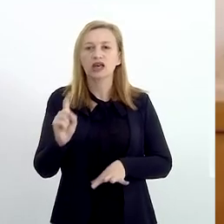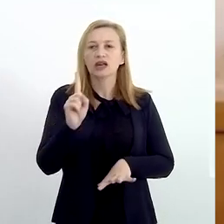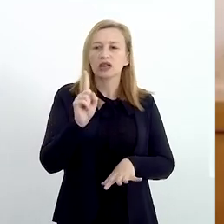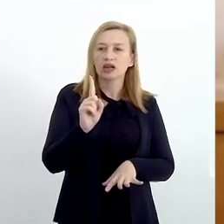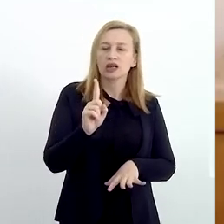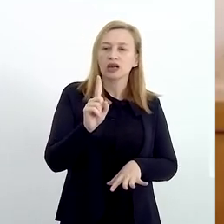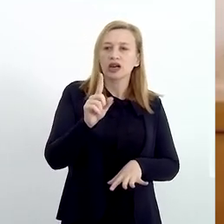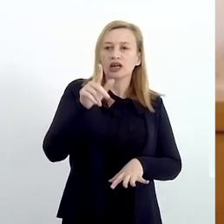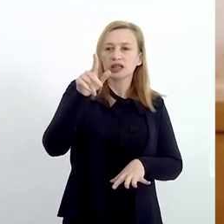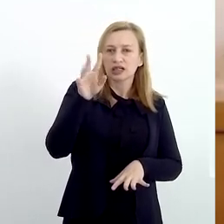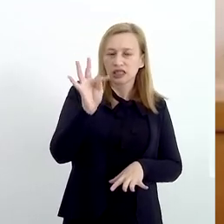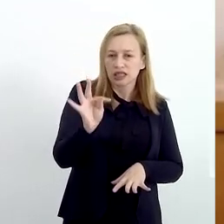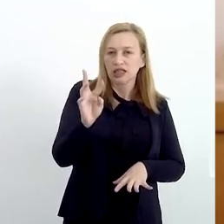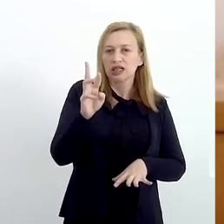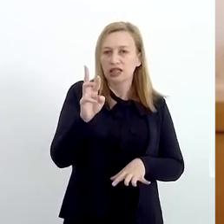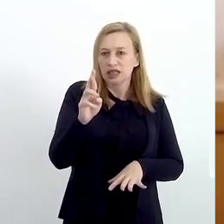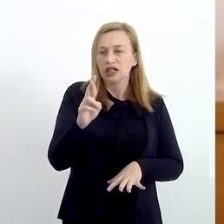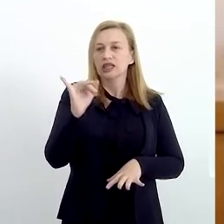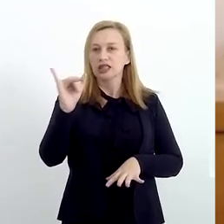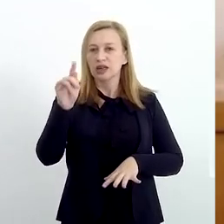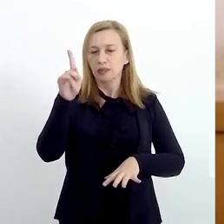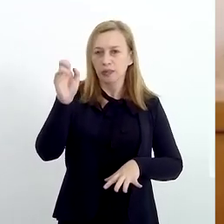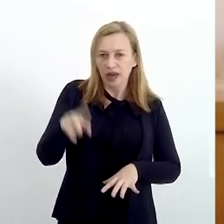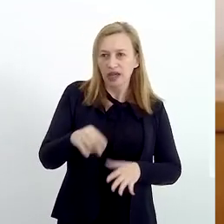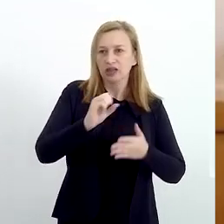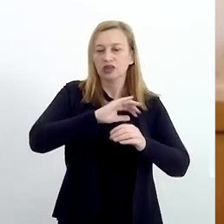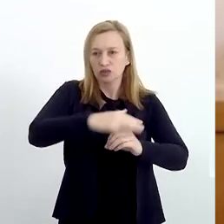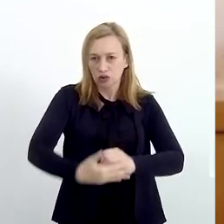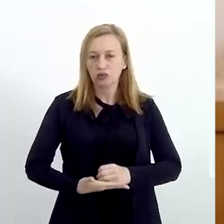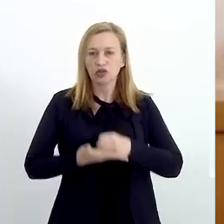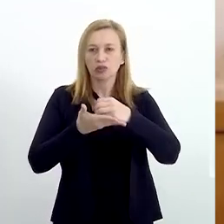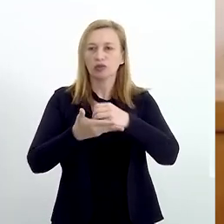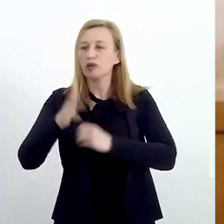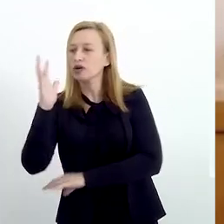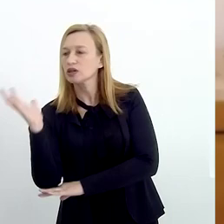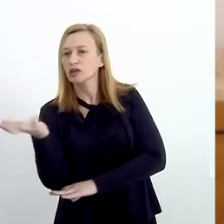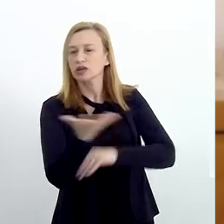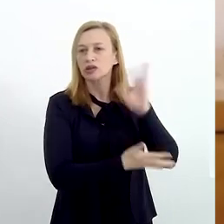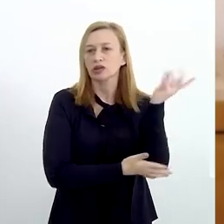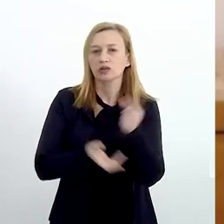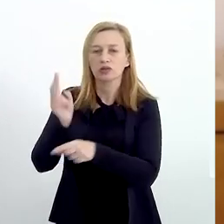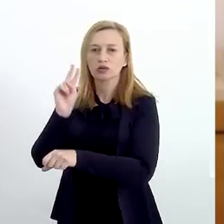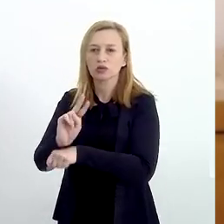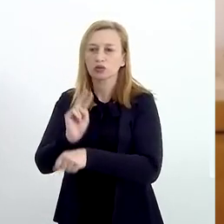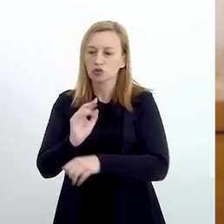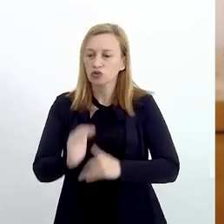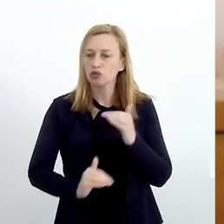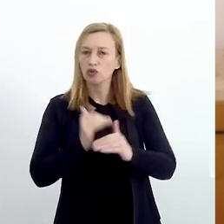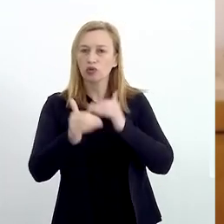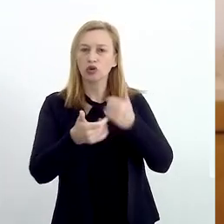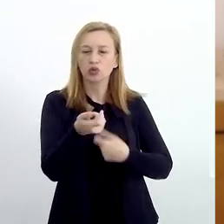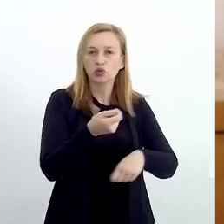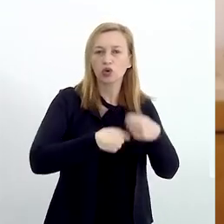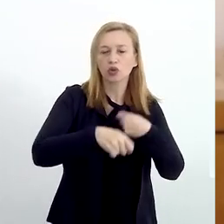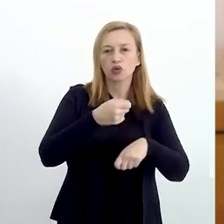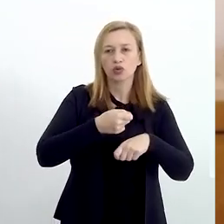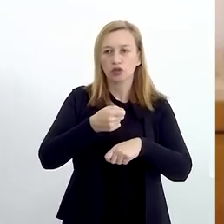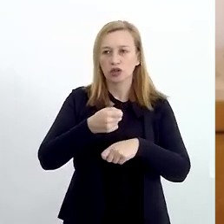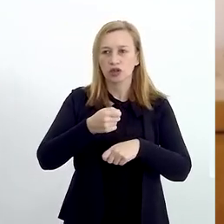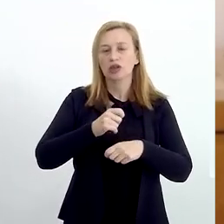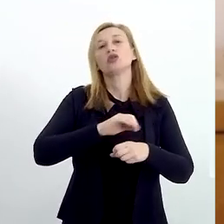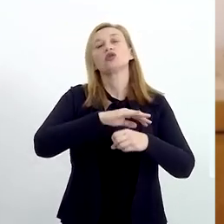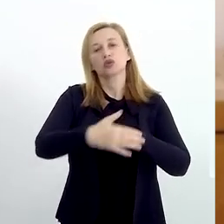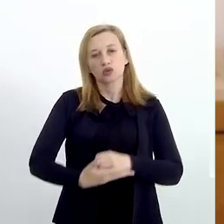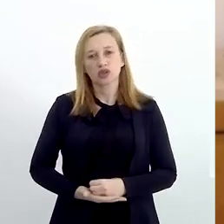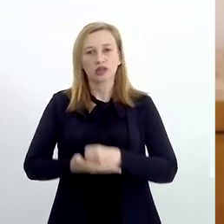Triple Bottom marque a o tripé da própria sustentabilidade EA proteção do meio ambiente o desenvolvimento de uma